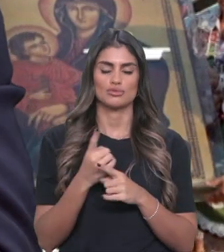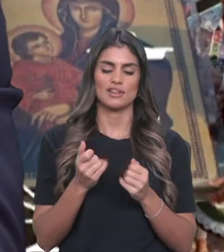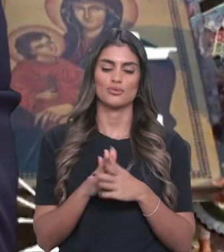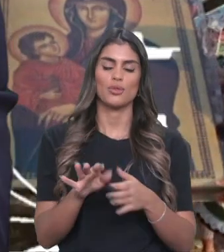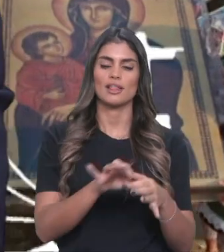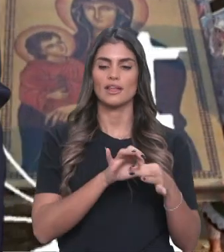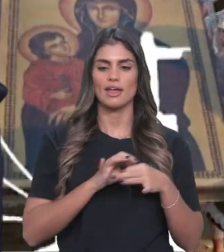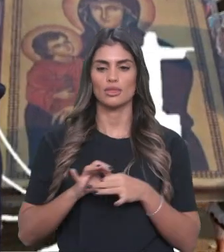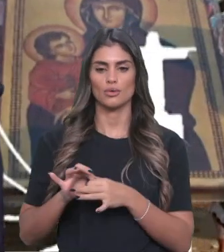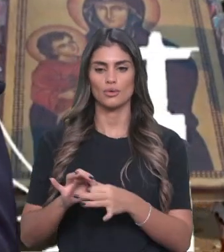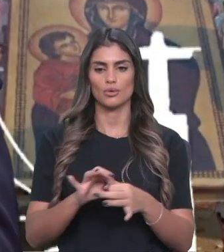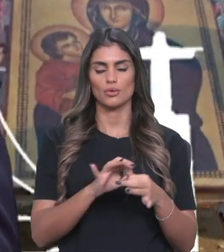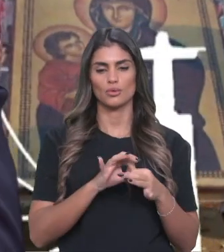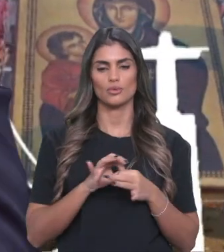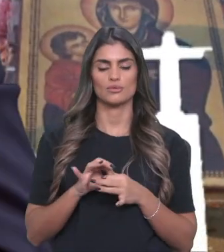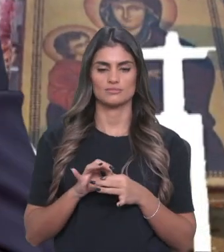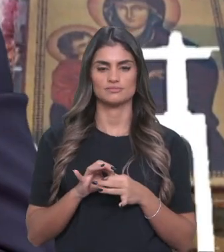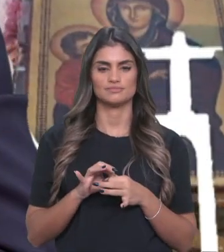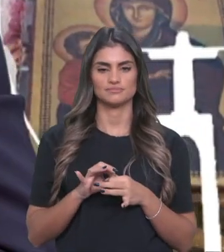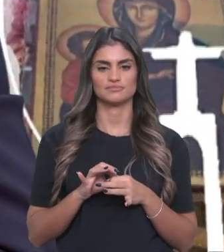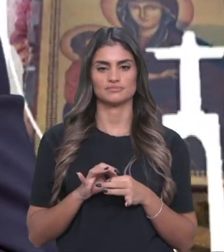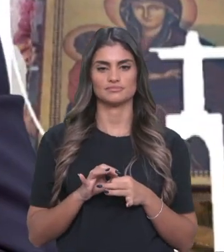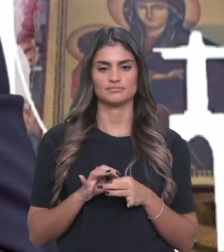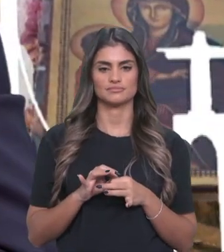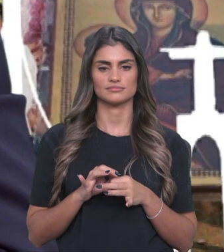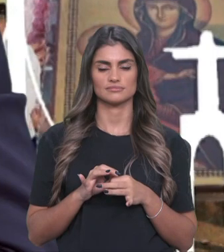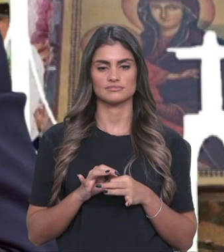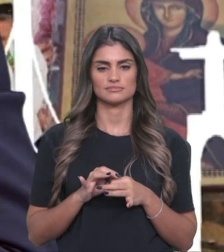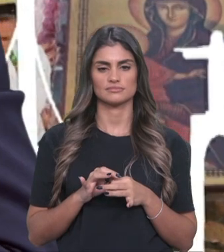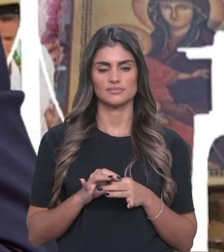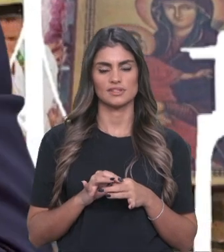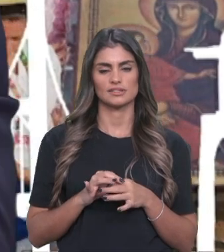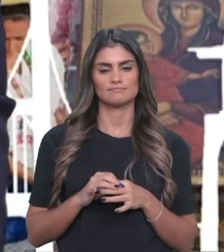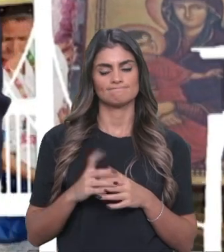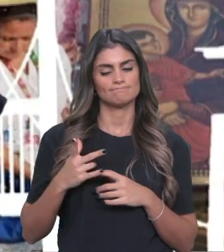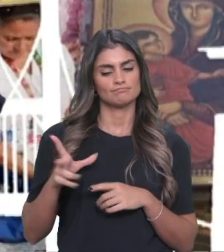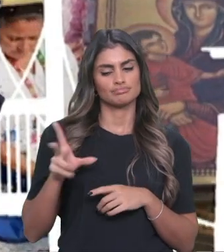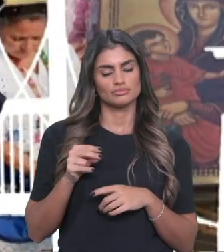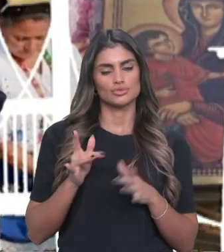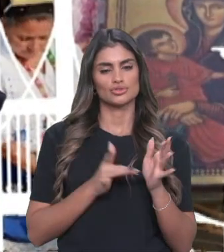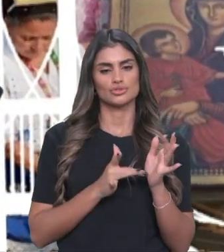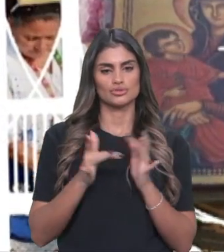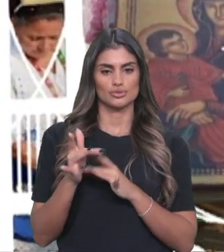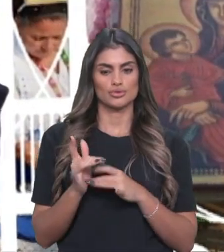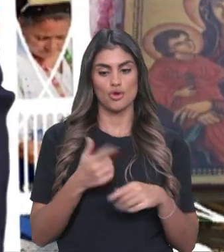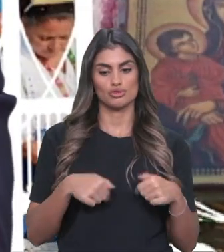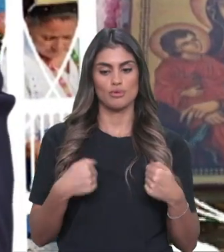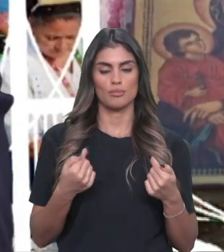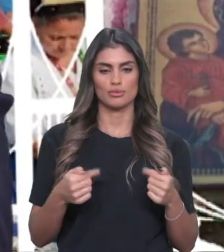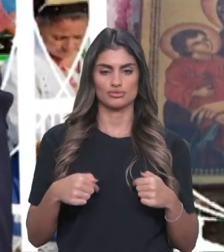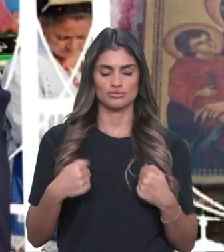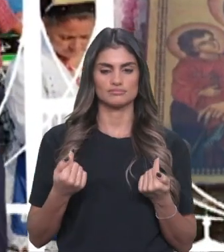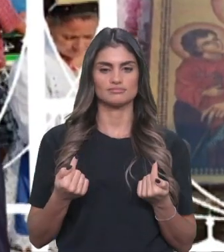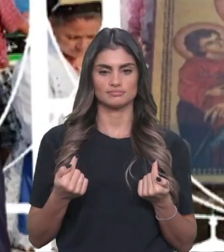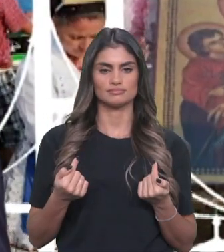interligado para essa tal vivência em Jesus Cristo e na tal mística do nós. Aliás, na própria